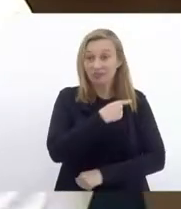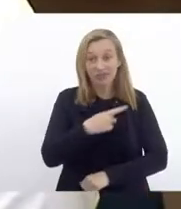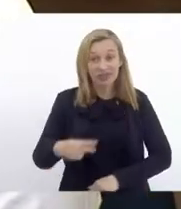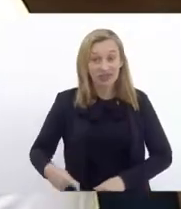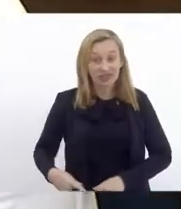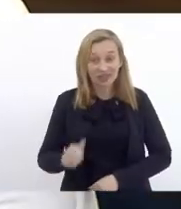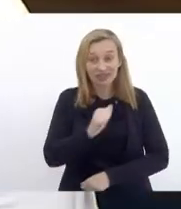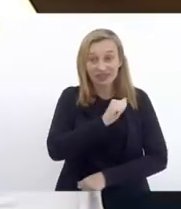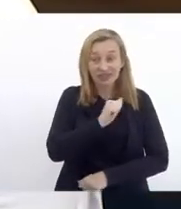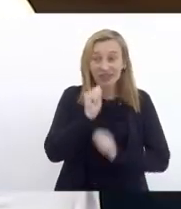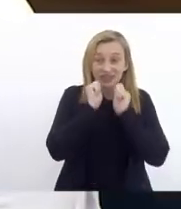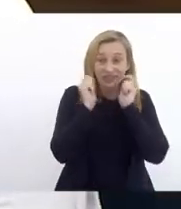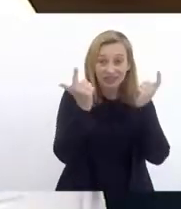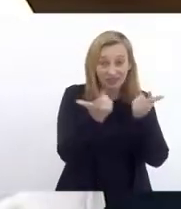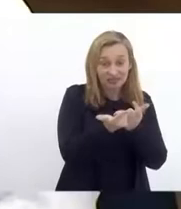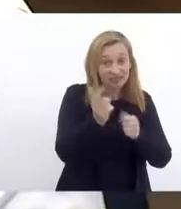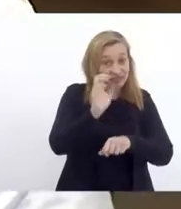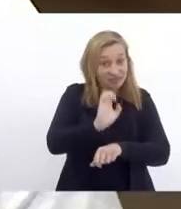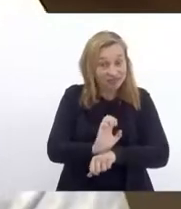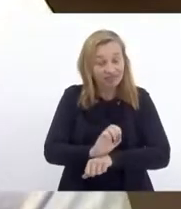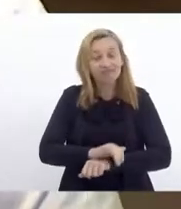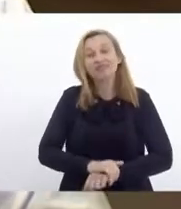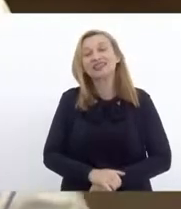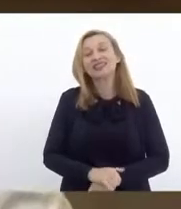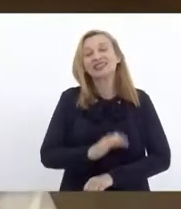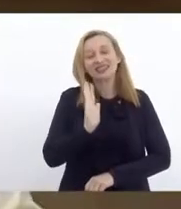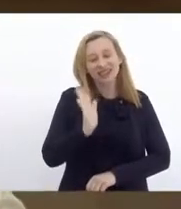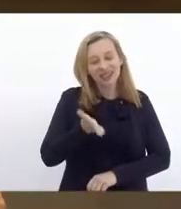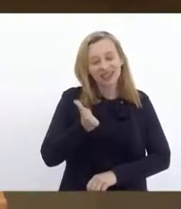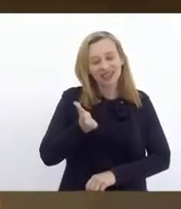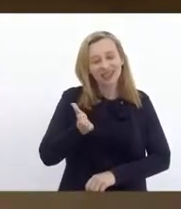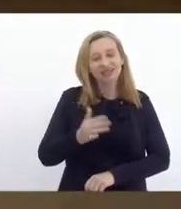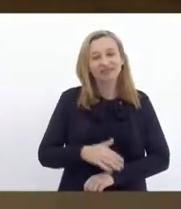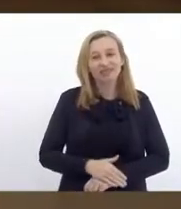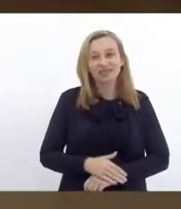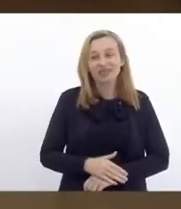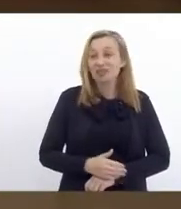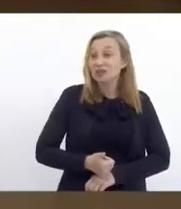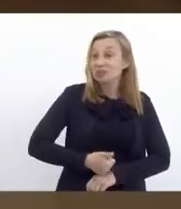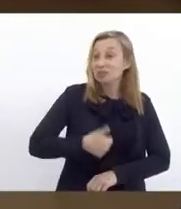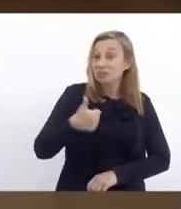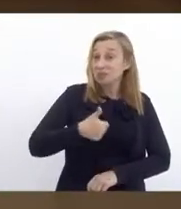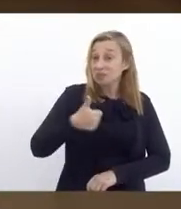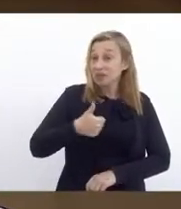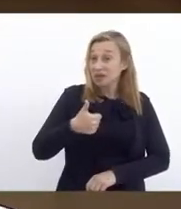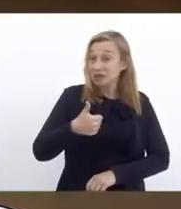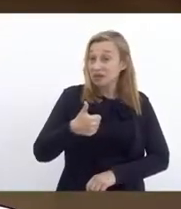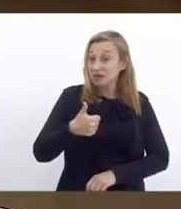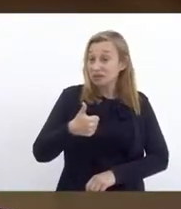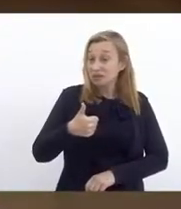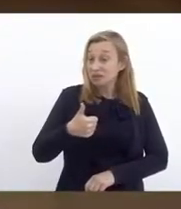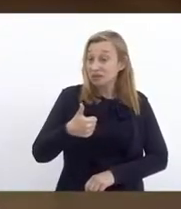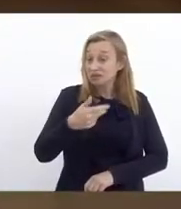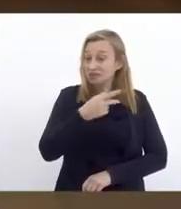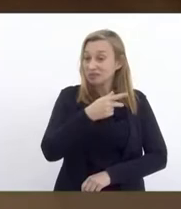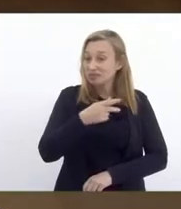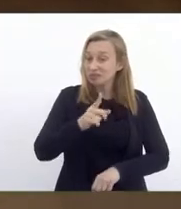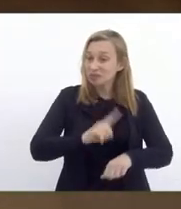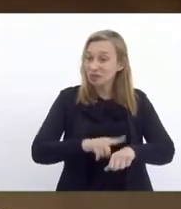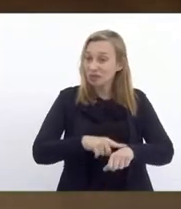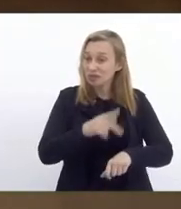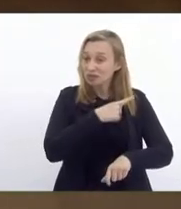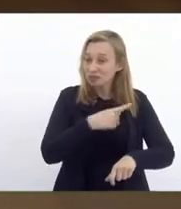da Assembleia Legislativa do Estado já desde a sua primeira assunção como presidente